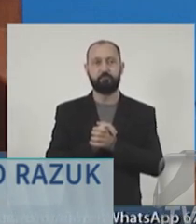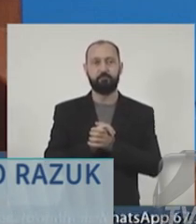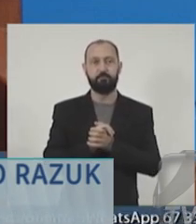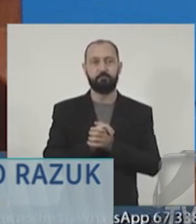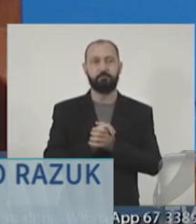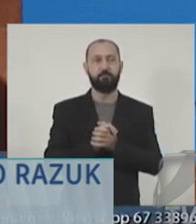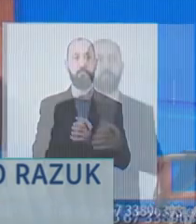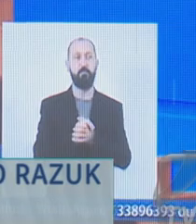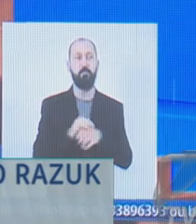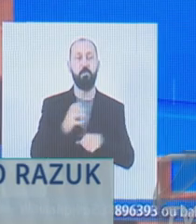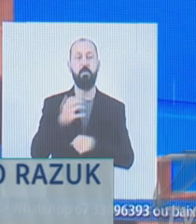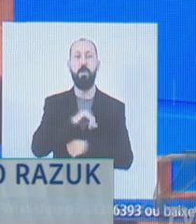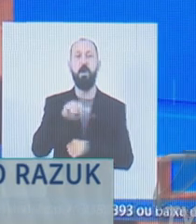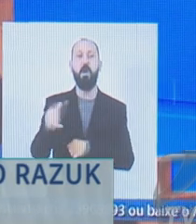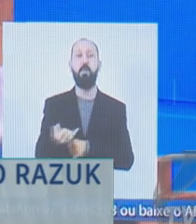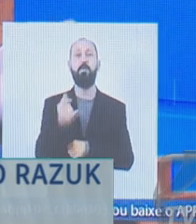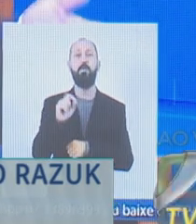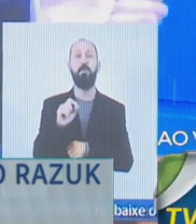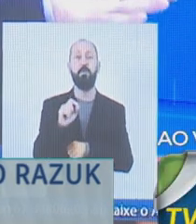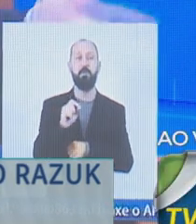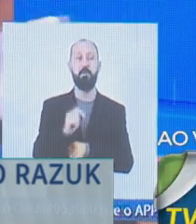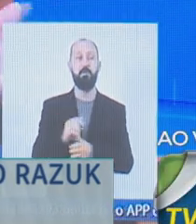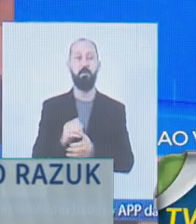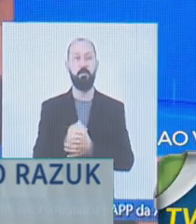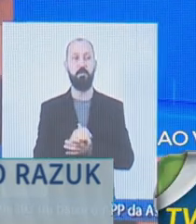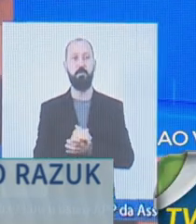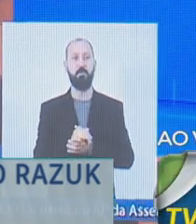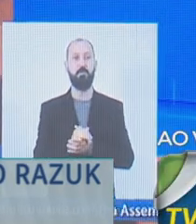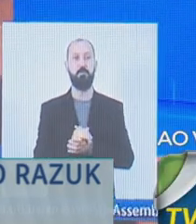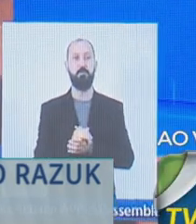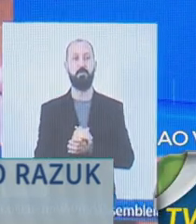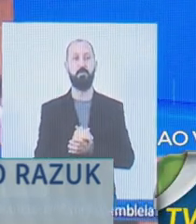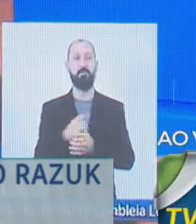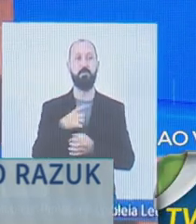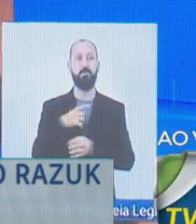citados na investigação vão responder a procedimentos administrativos.